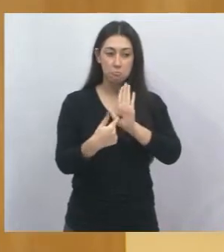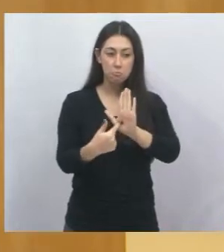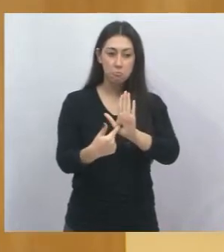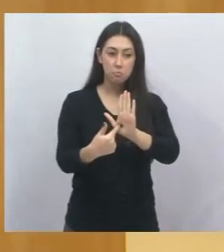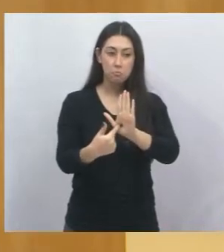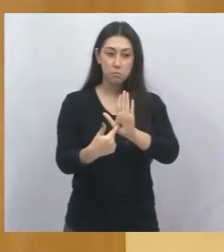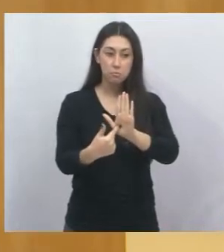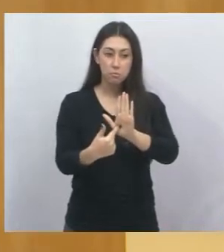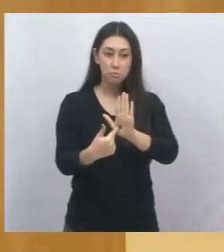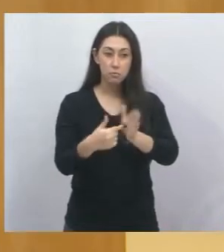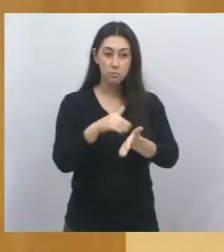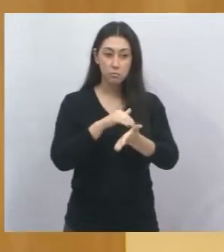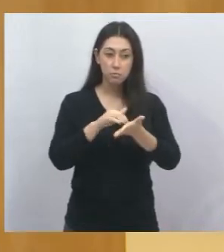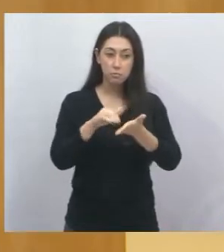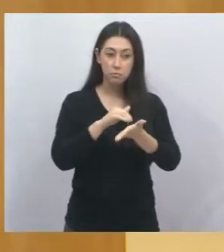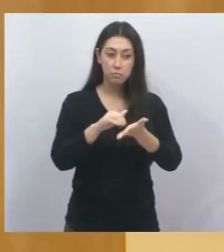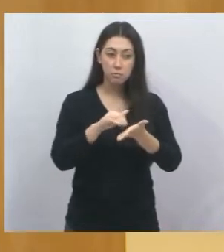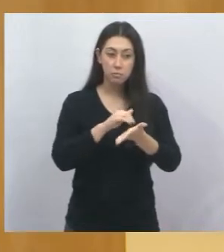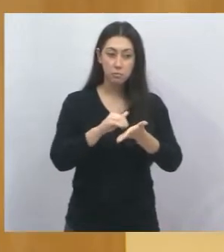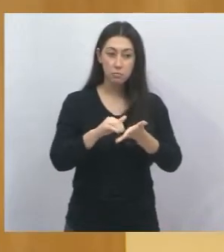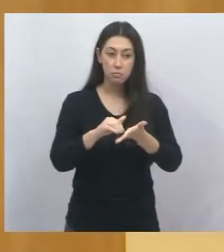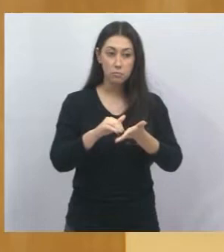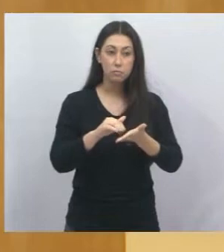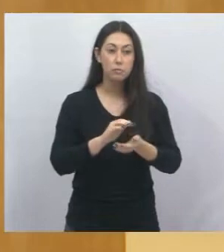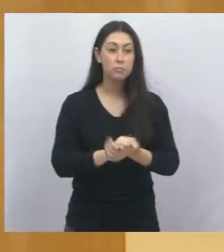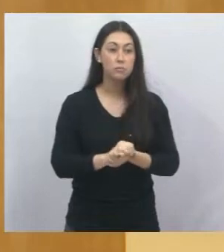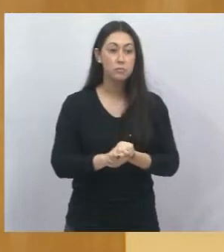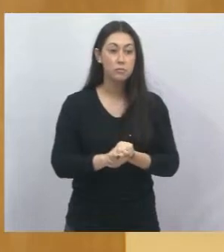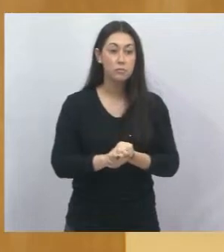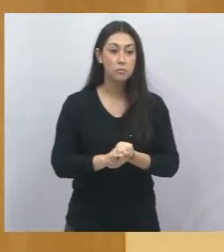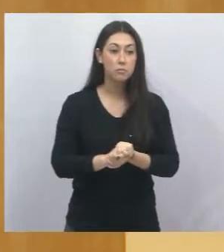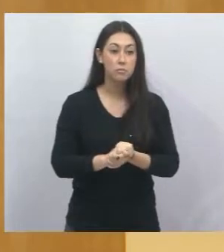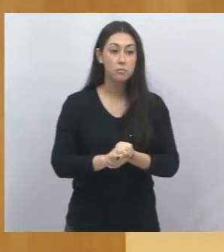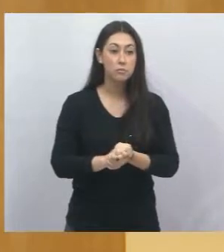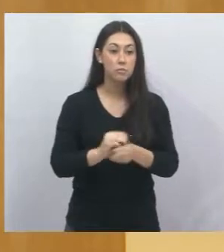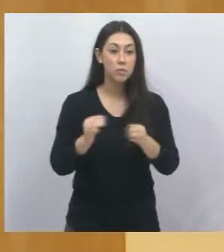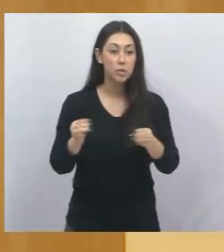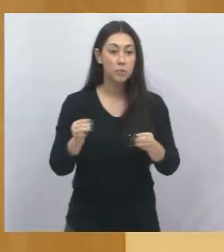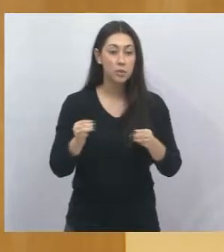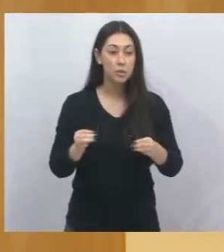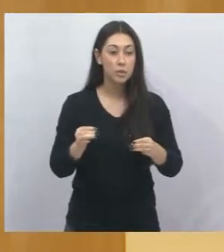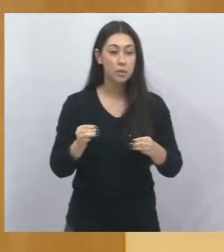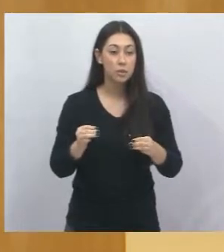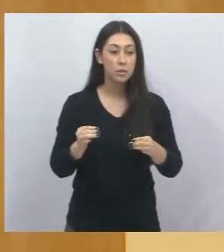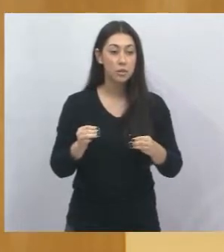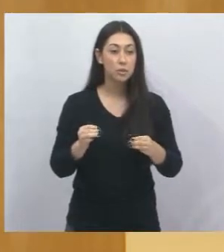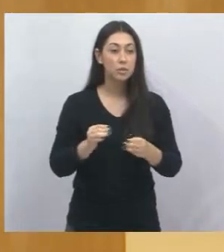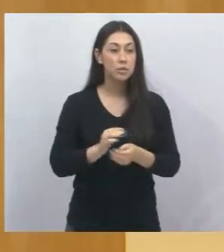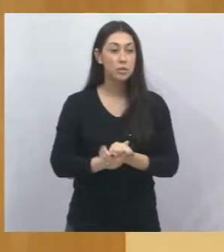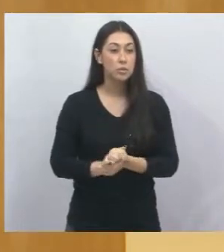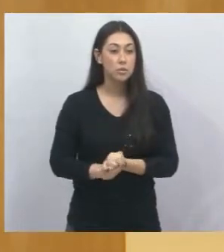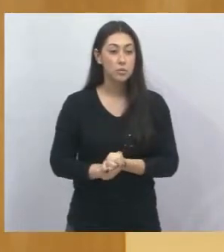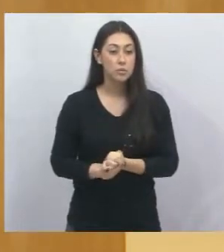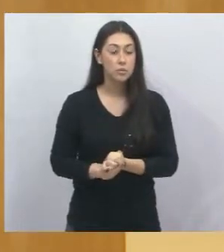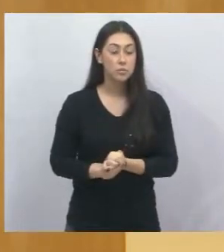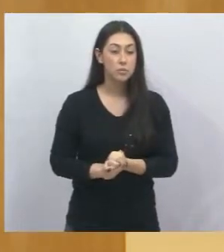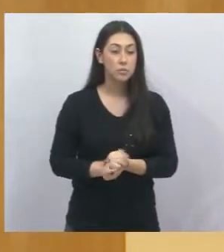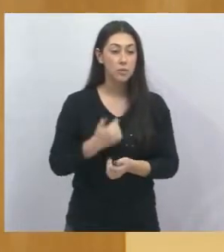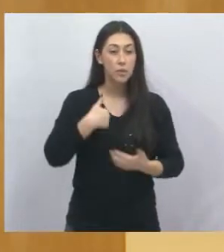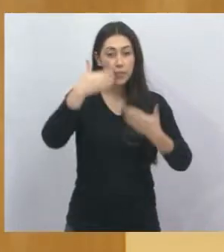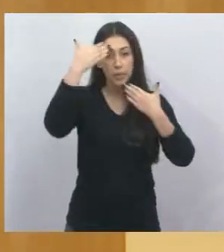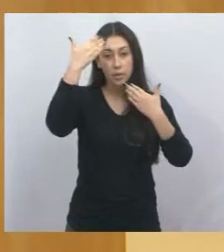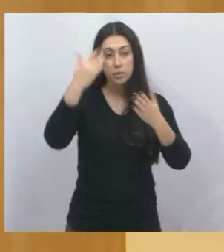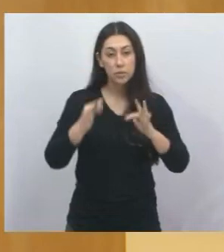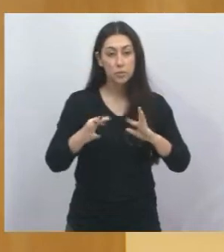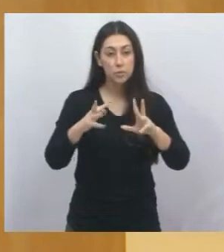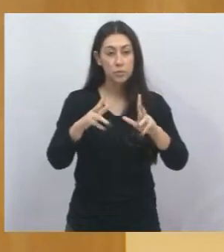apresentadas lá na Secretaria da Fazenda, no Ministério da Fazenda, na Secretaria de Previdência Social, no caso. Então, agradeço a